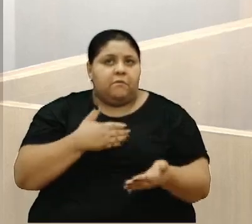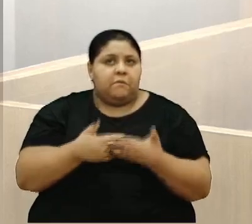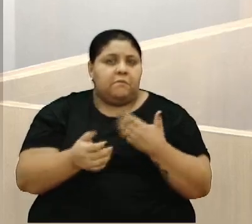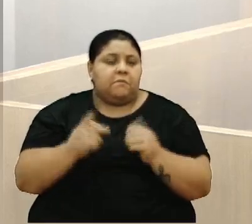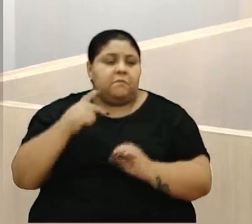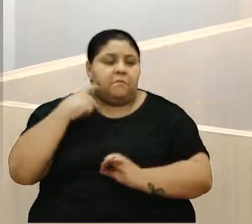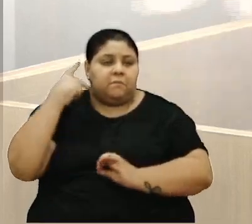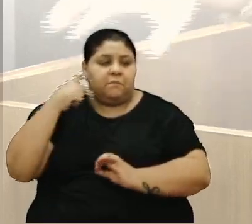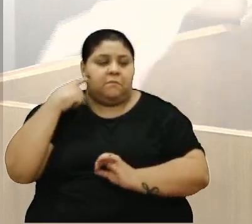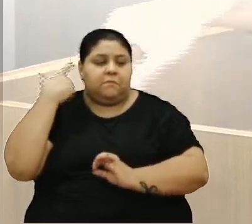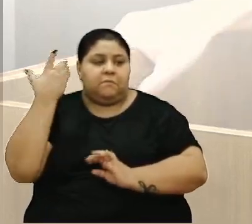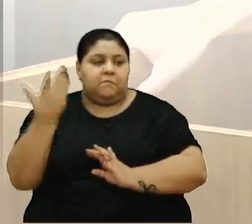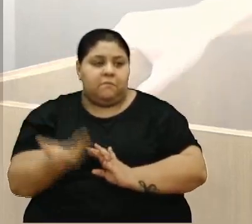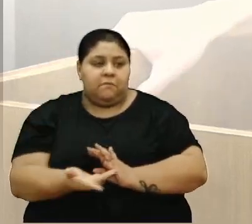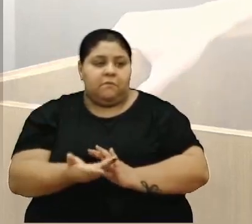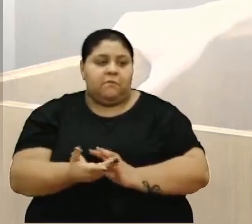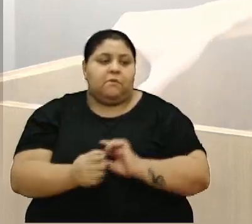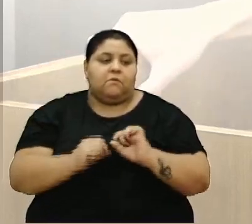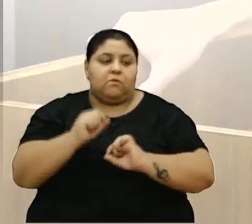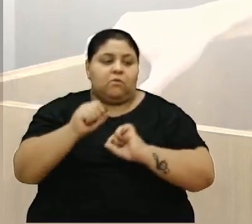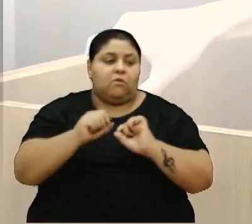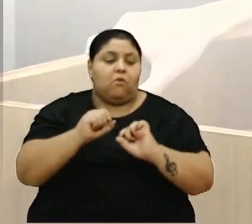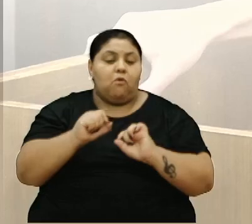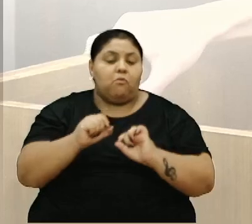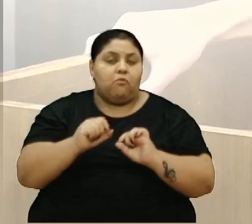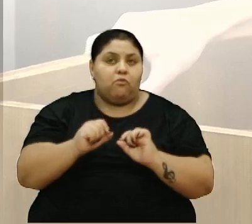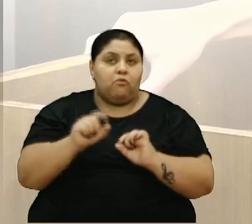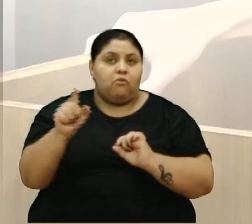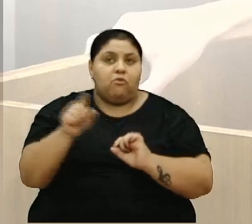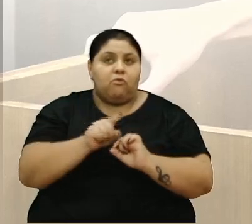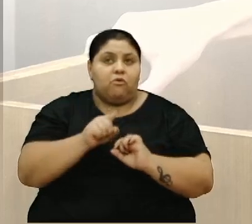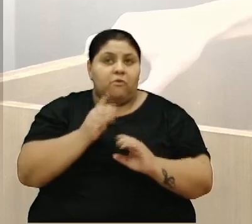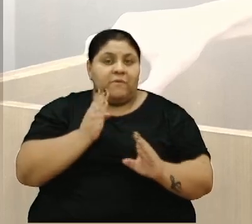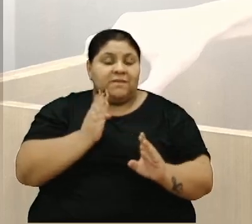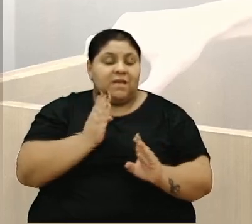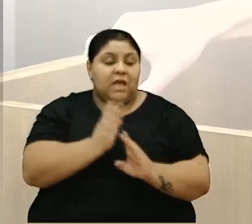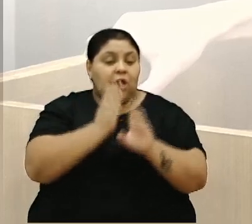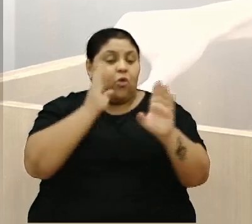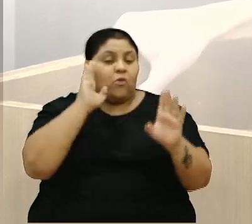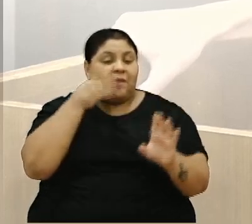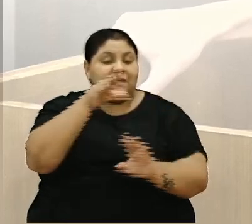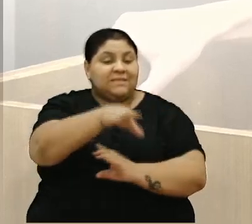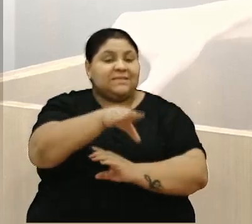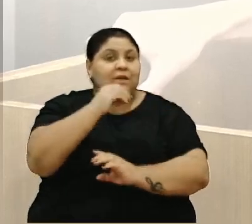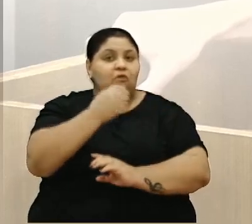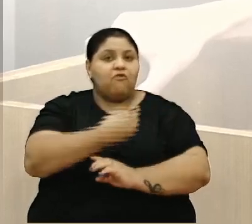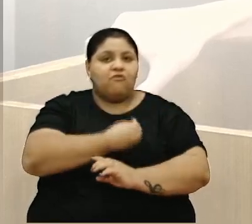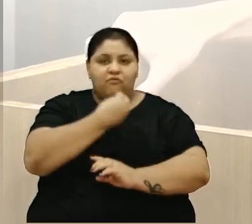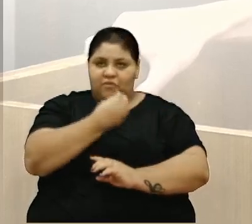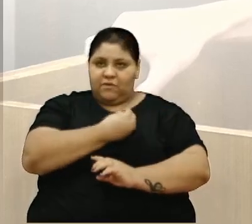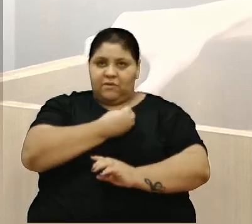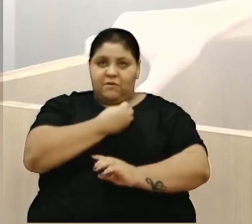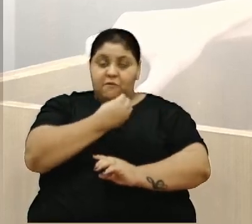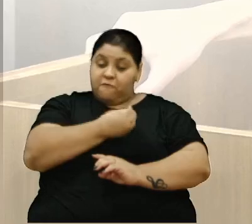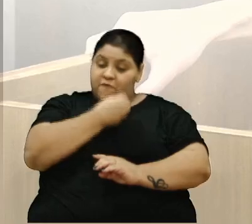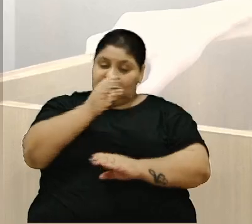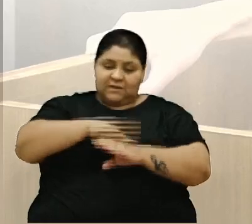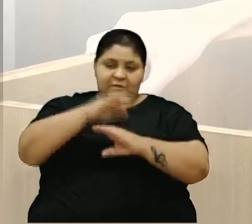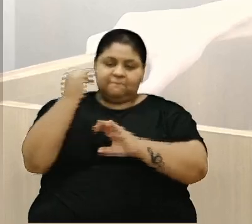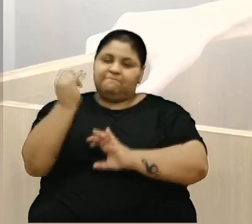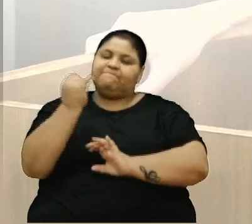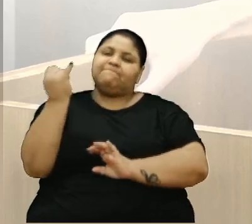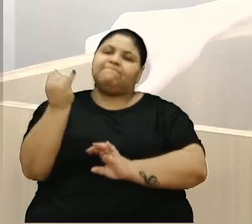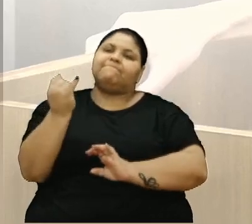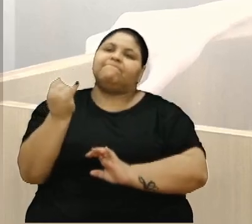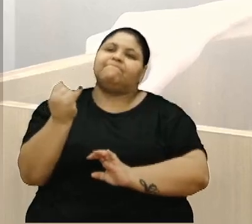vereador, indiferente da qual forma que é, mas é achar a solução, é salvar vidas. Vidas é o que importa. E importante